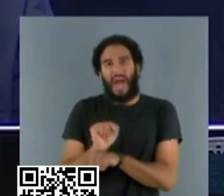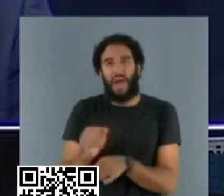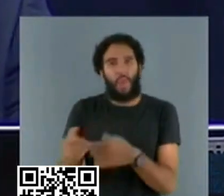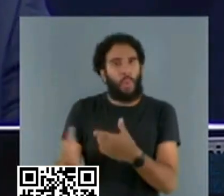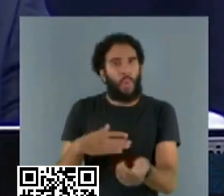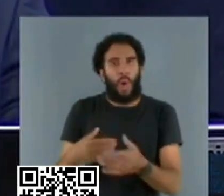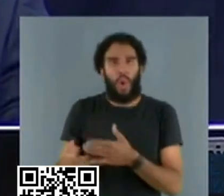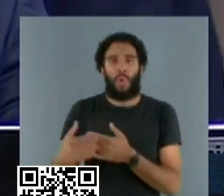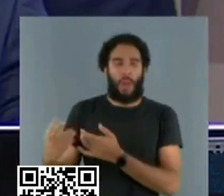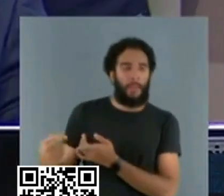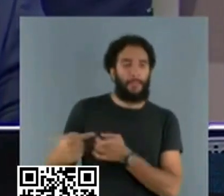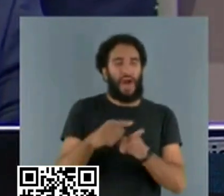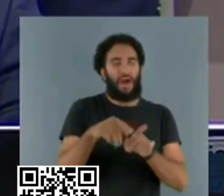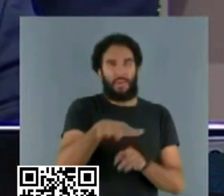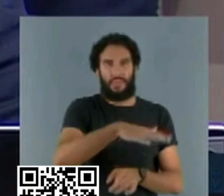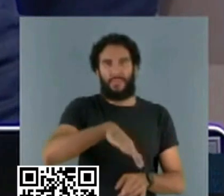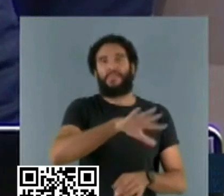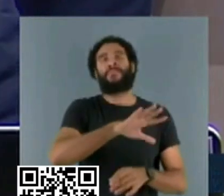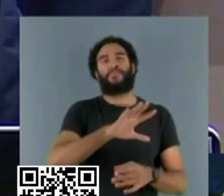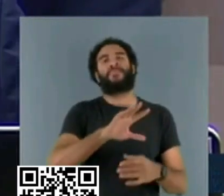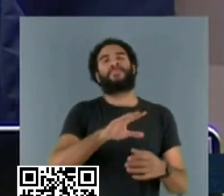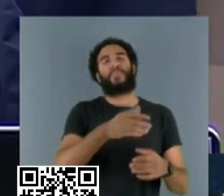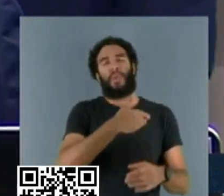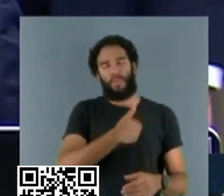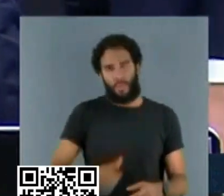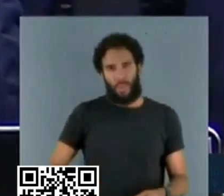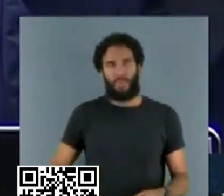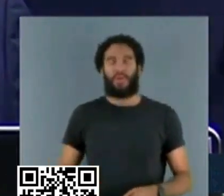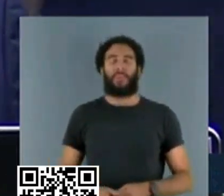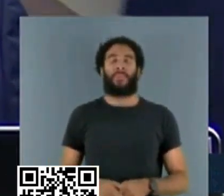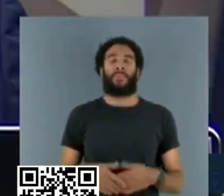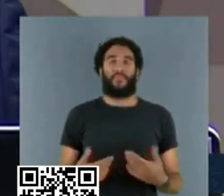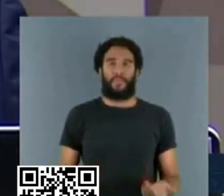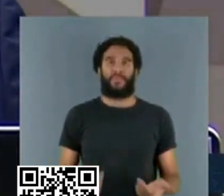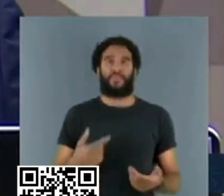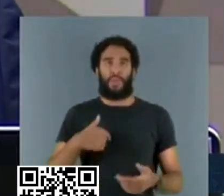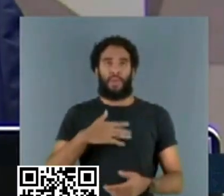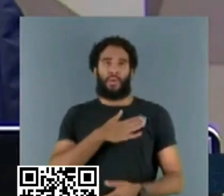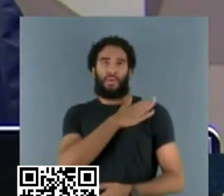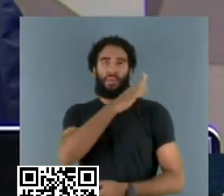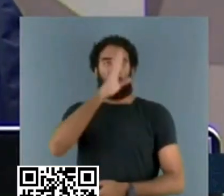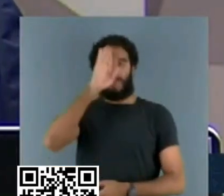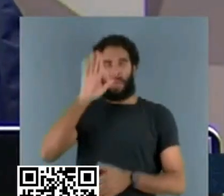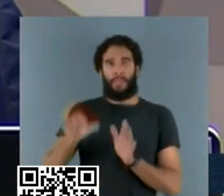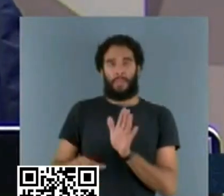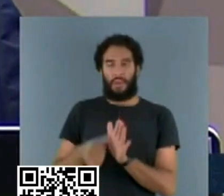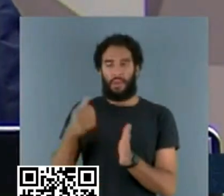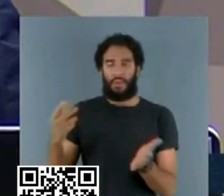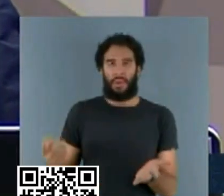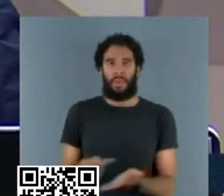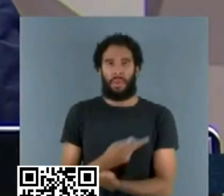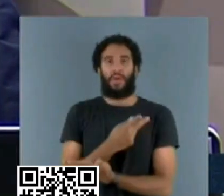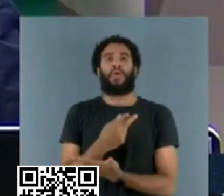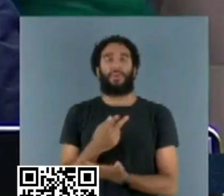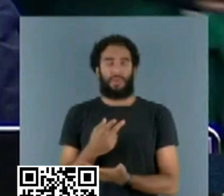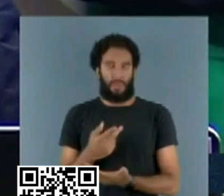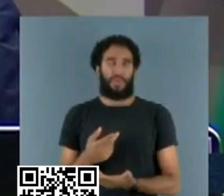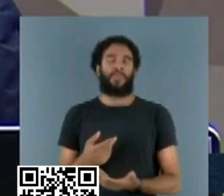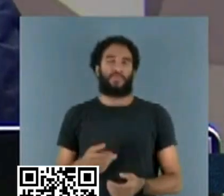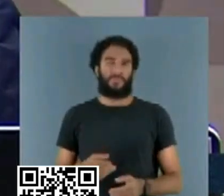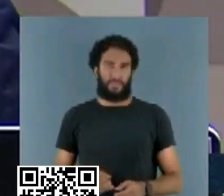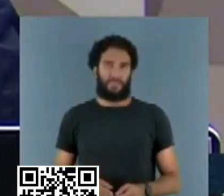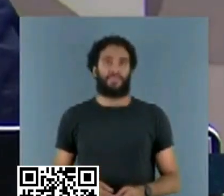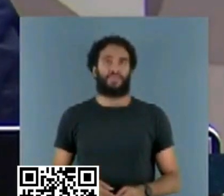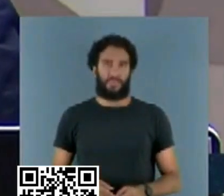crime, defendendo a ordem pública. Fui promovido por merecimento ao posto de coronel na primeira vez em que figurei no quadro de acesso